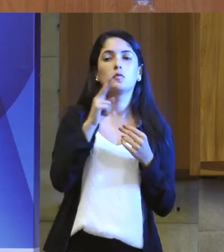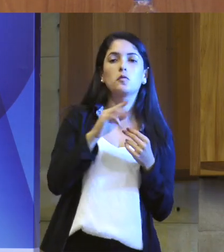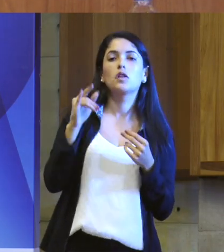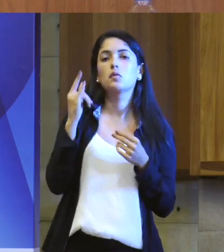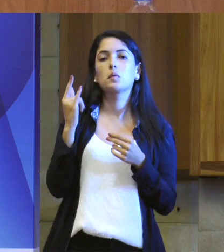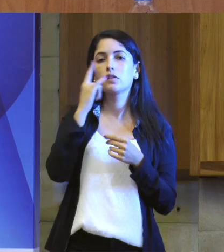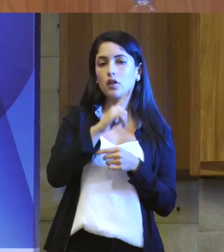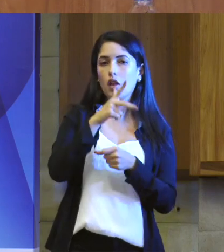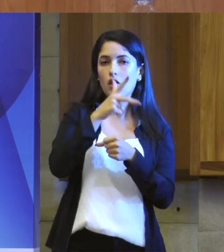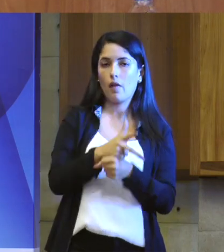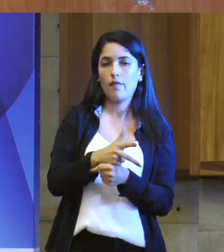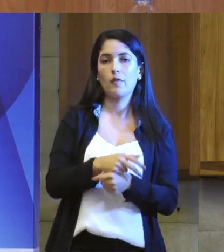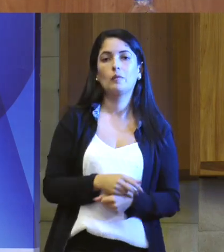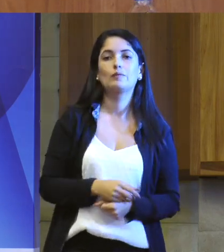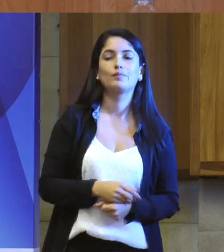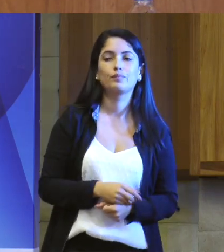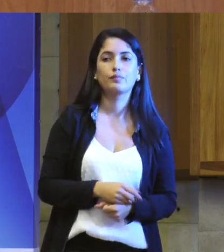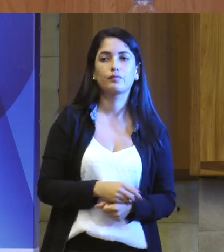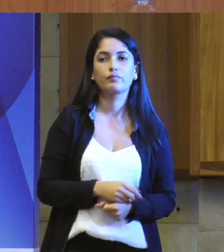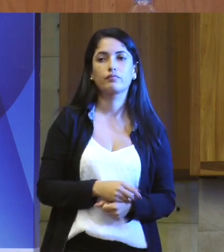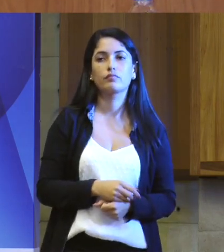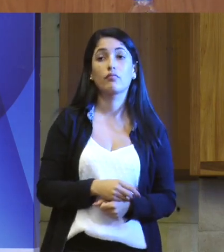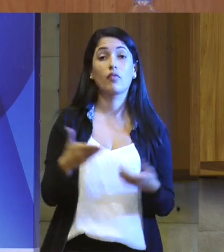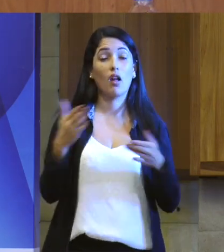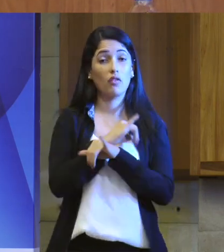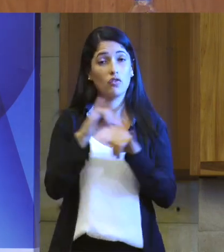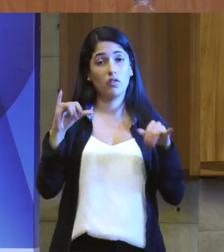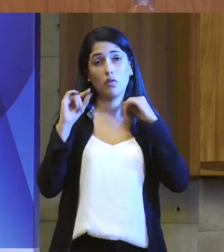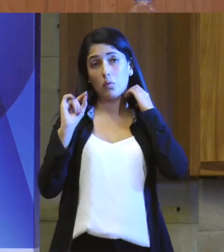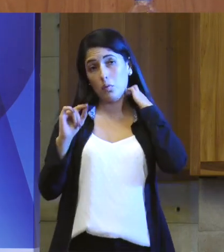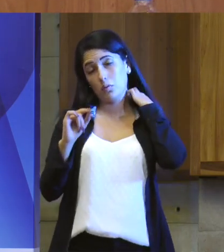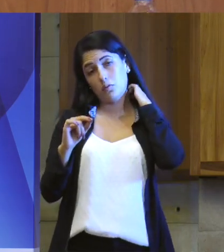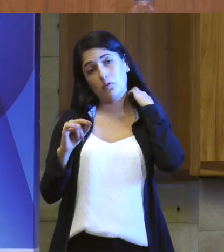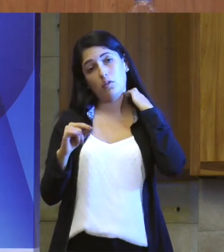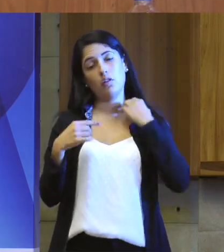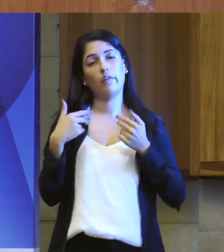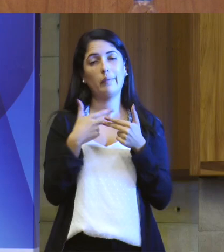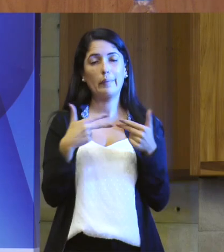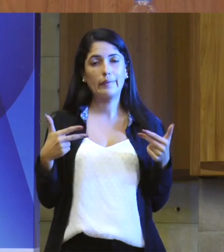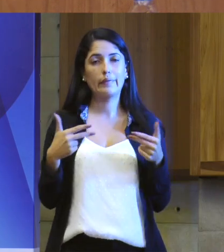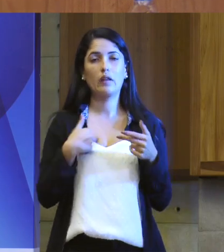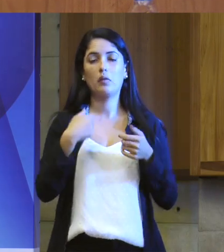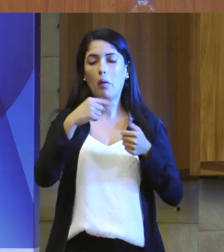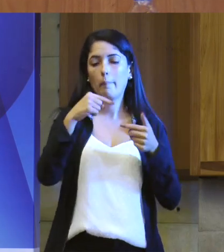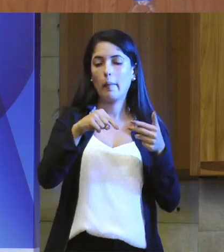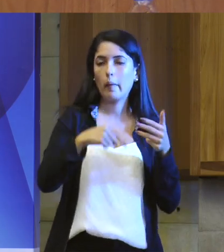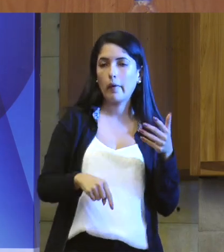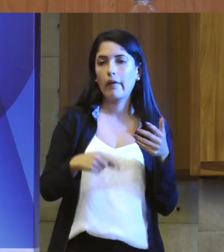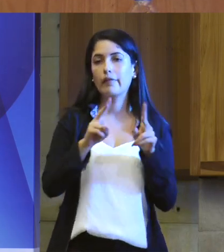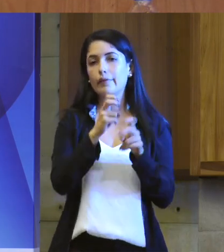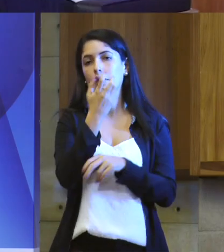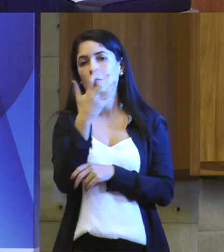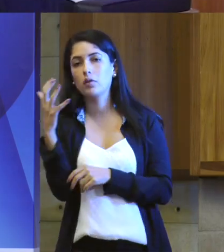esses desafios o que eu direi agora é o seguinte sobre muito tem sido dito sobre a agora com a questão ambiental